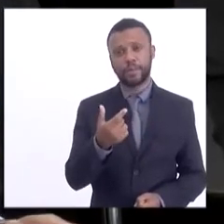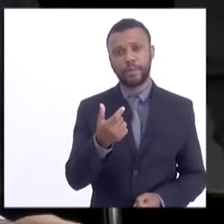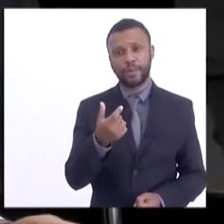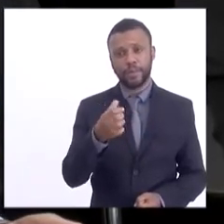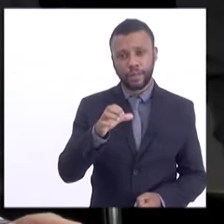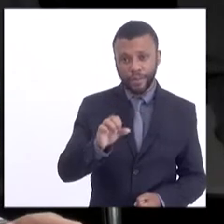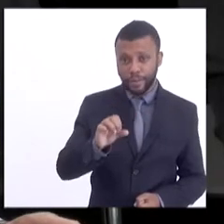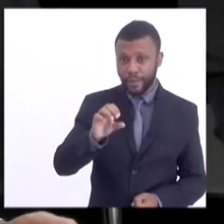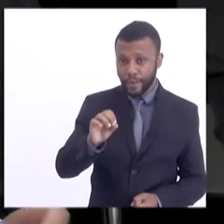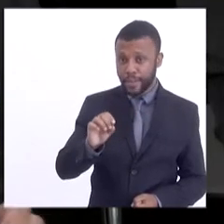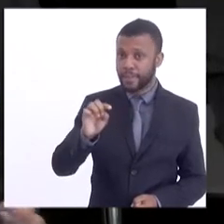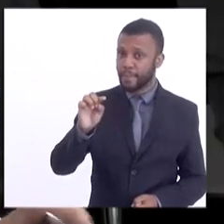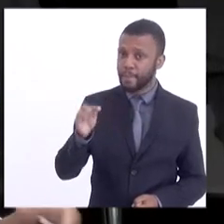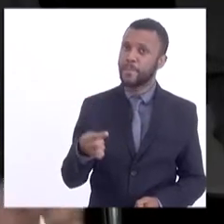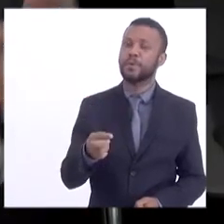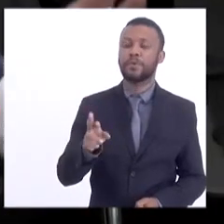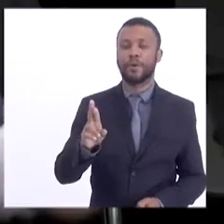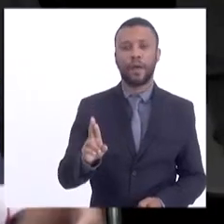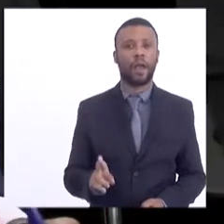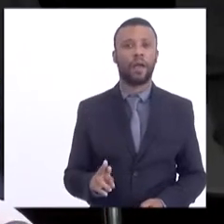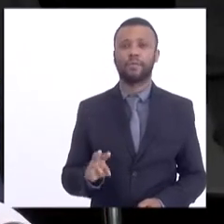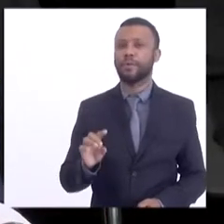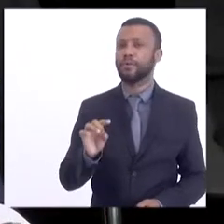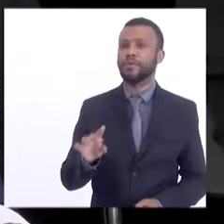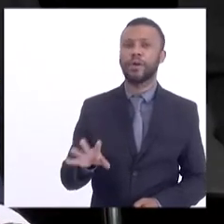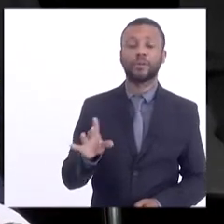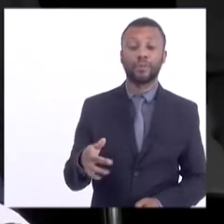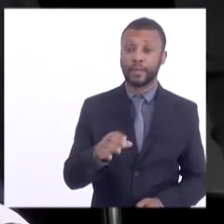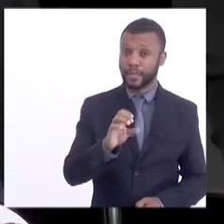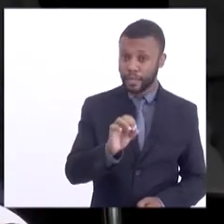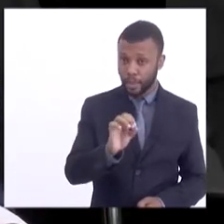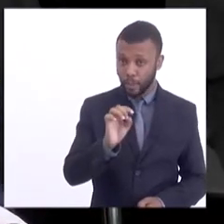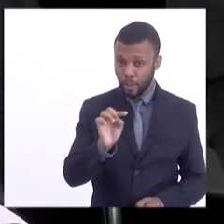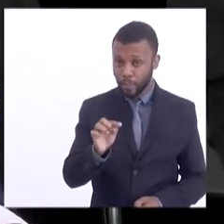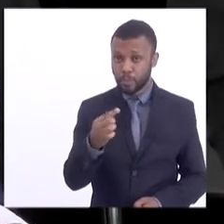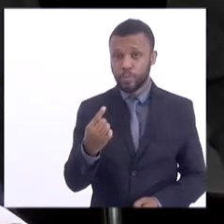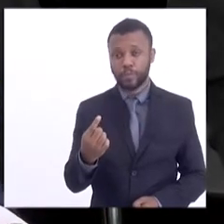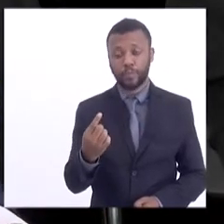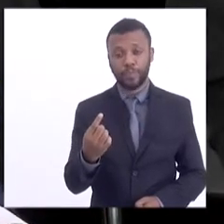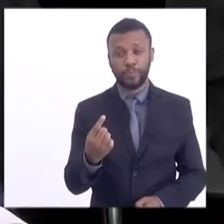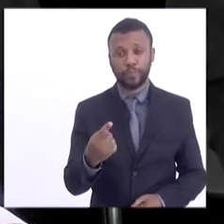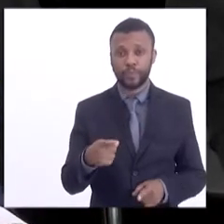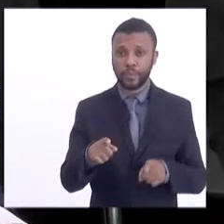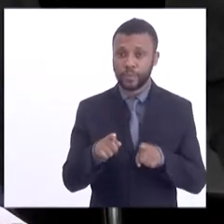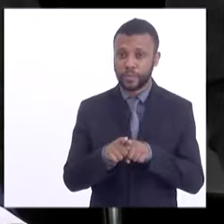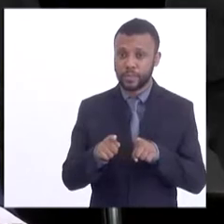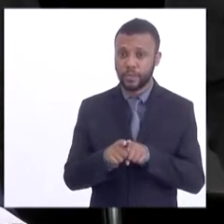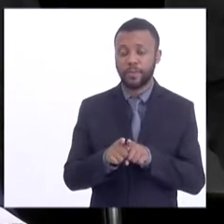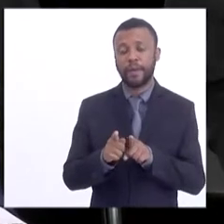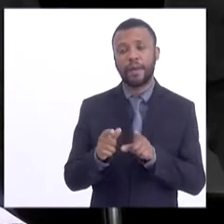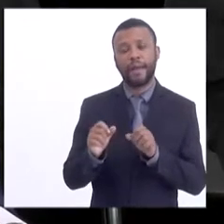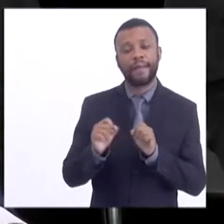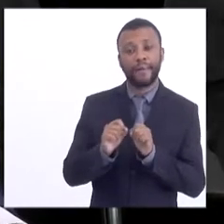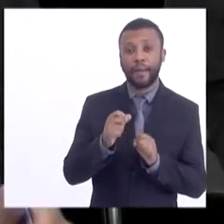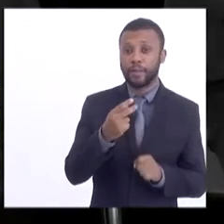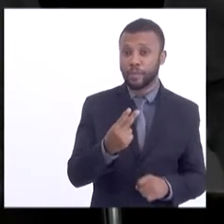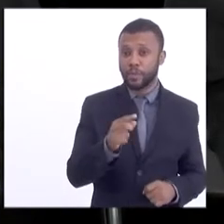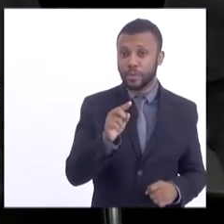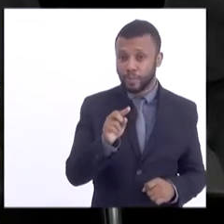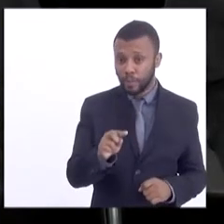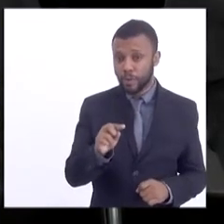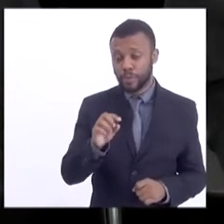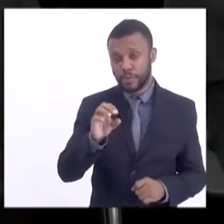mil reais foi só isso que aquele zero. Um Isso é super faz: 2011